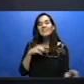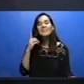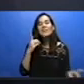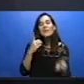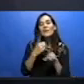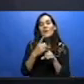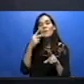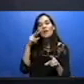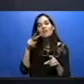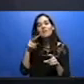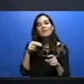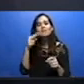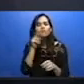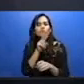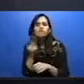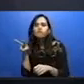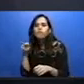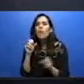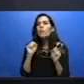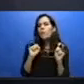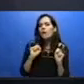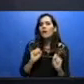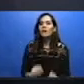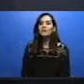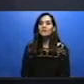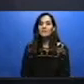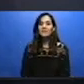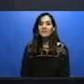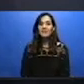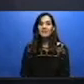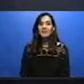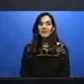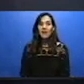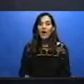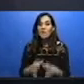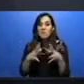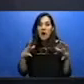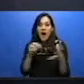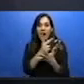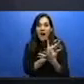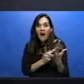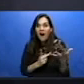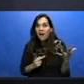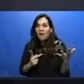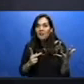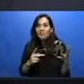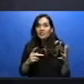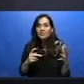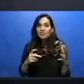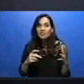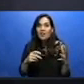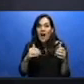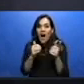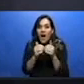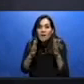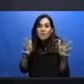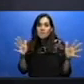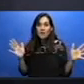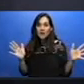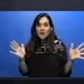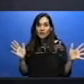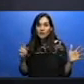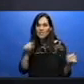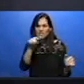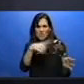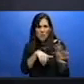de Inhotim, olha lá, que é o maior centro de arte contemporânea a céu aberto do mundo, olha. Se a gente não pesquisar, quando que